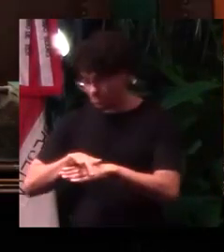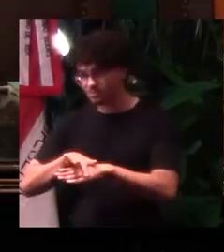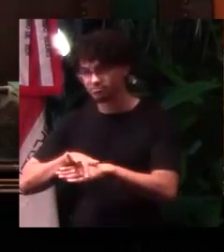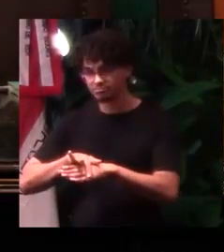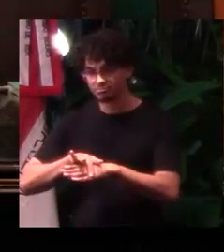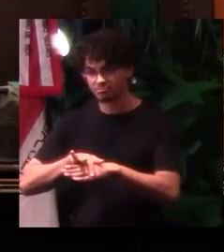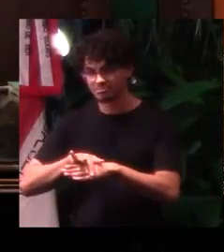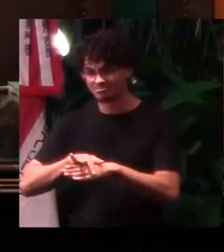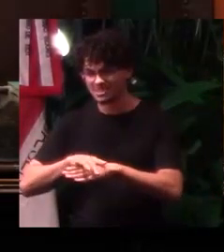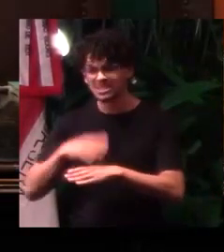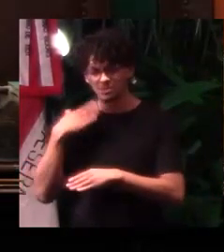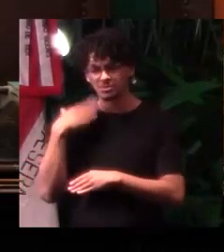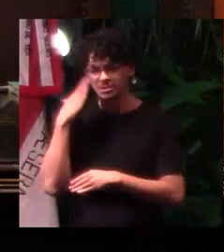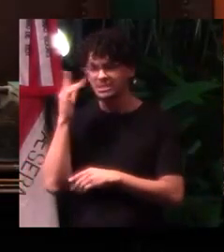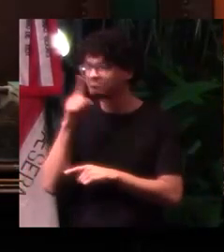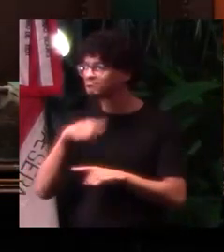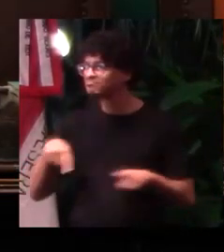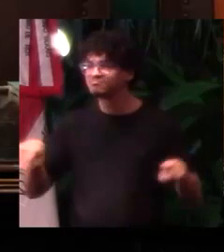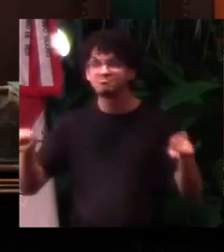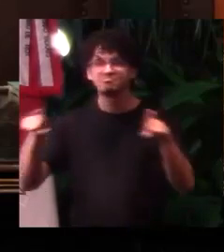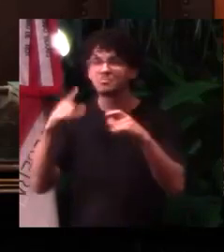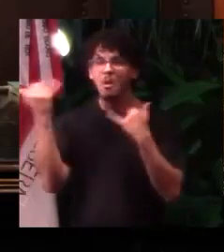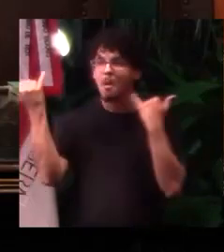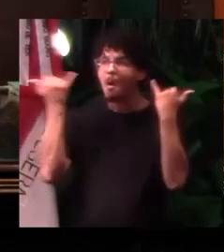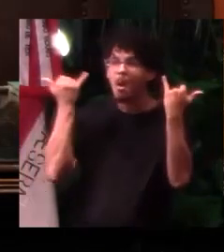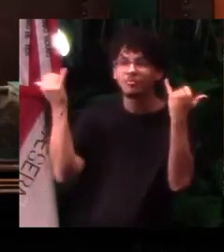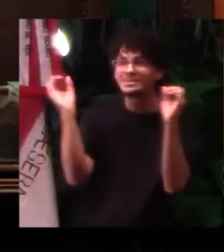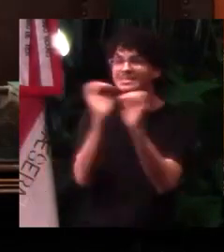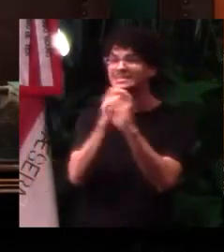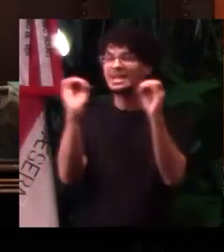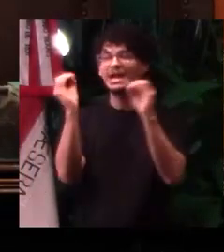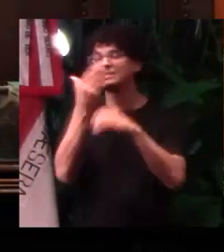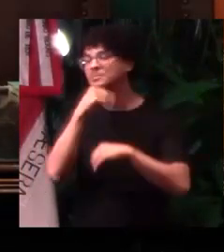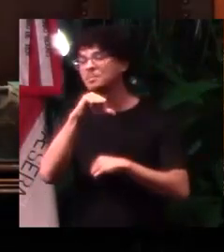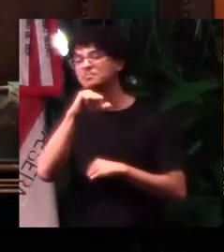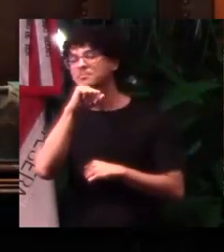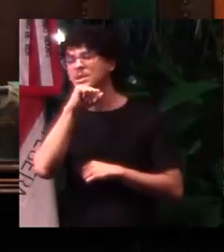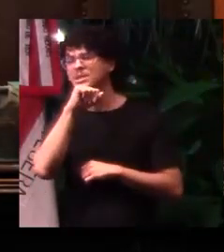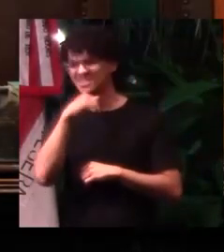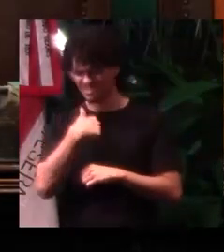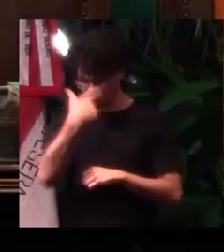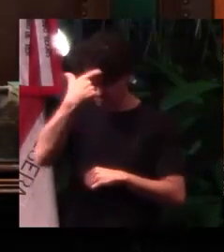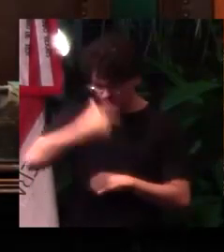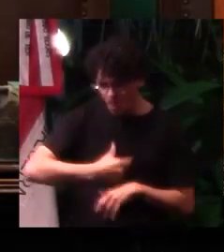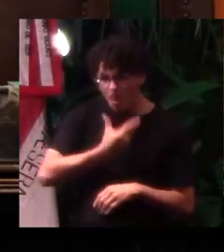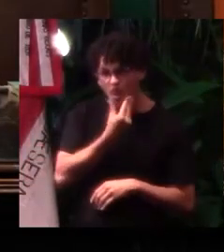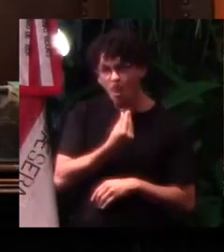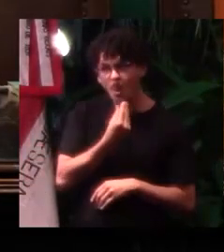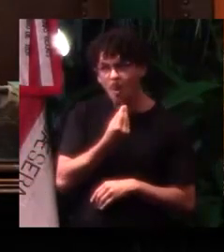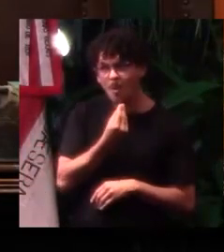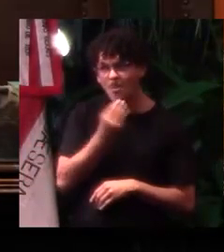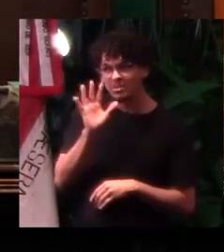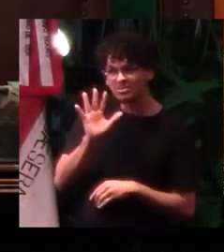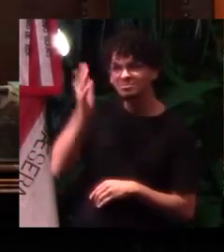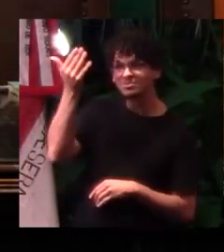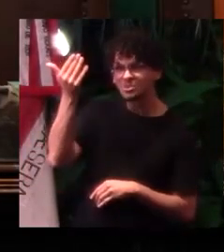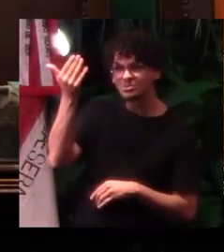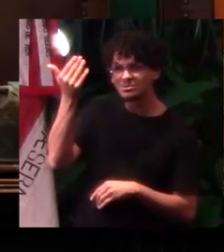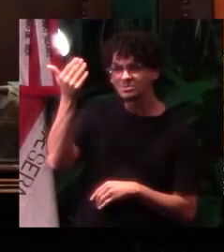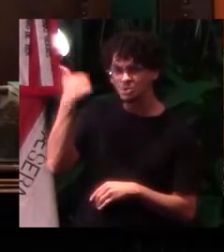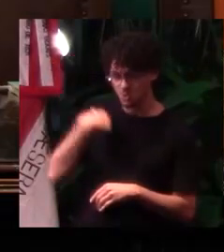ninguém soube mais dele. Sou homem depois desse falimento? Sou o que não